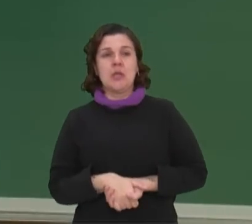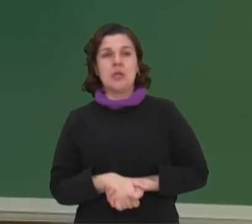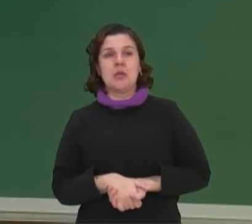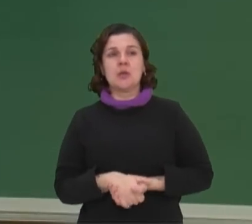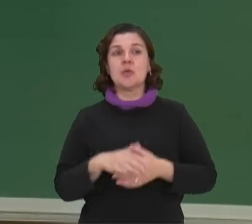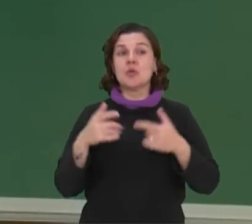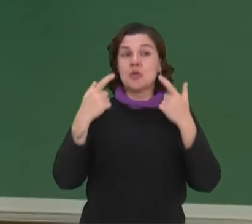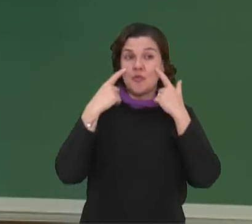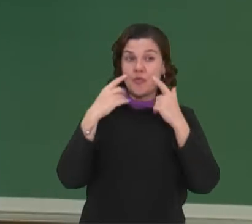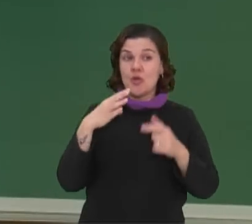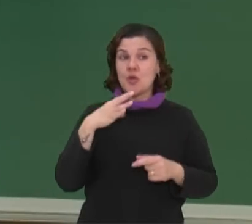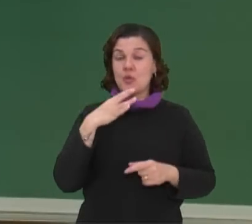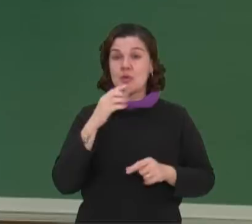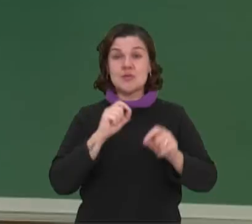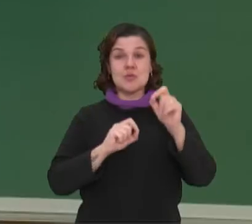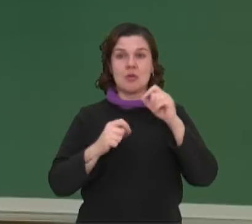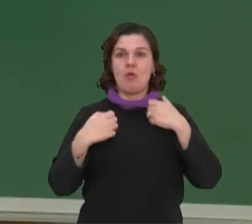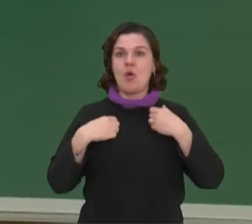foi conhecido pelas